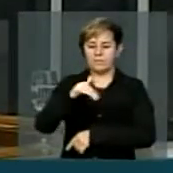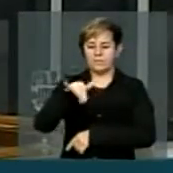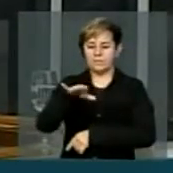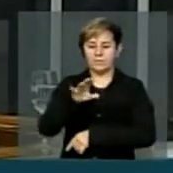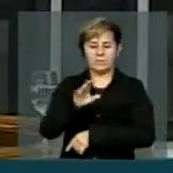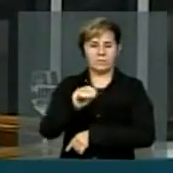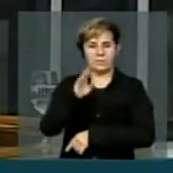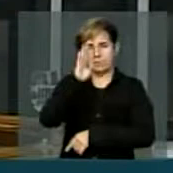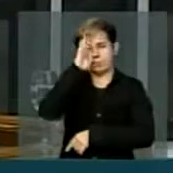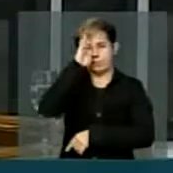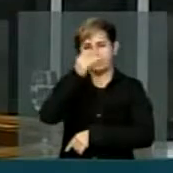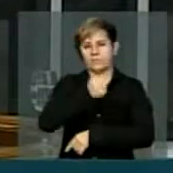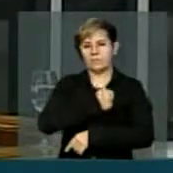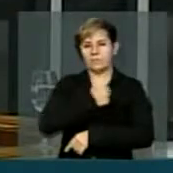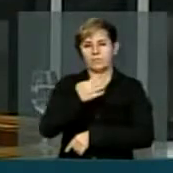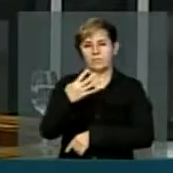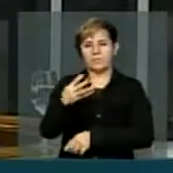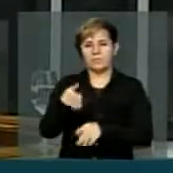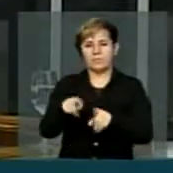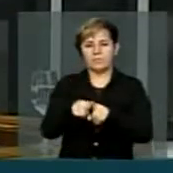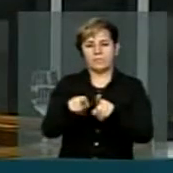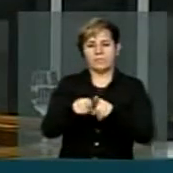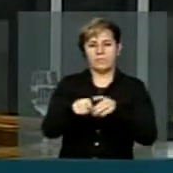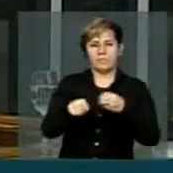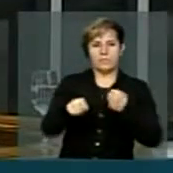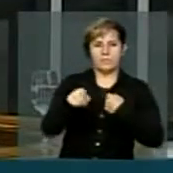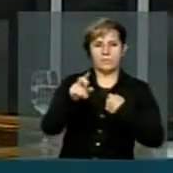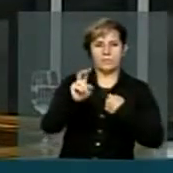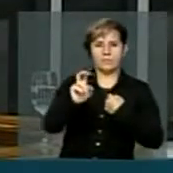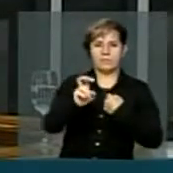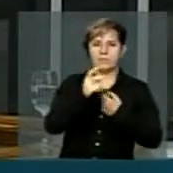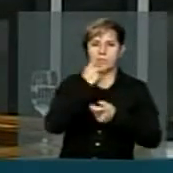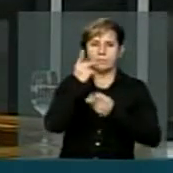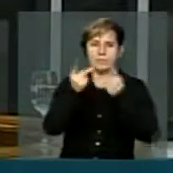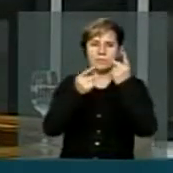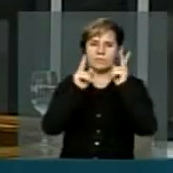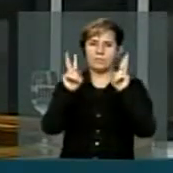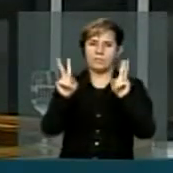o de número 4 e o de número 5, que trata disso.